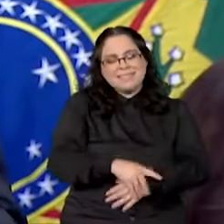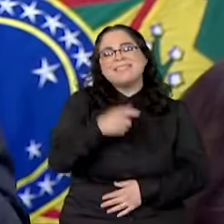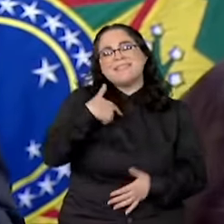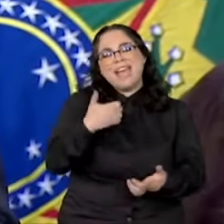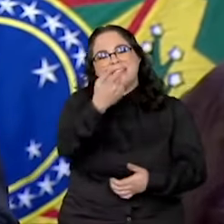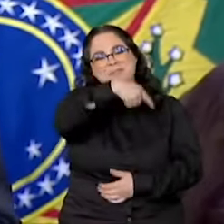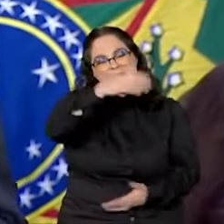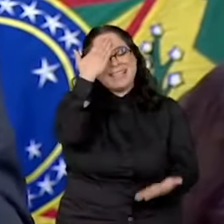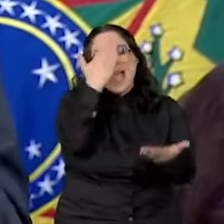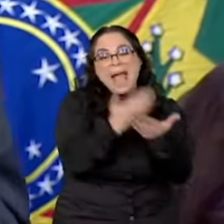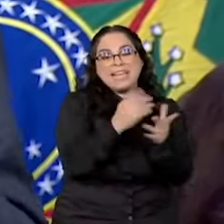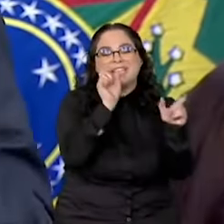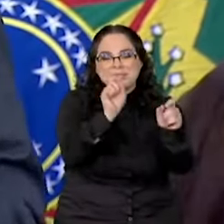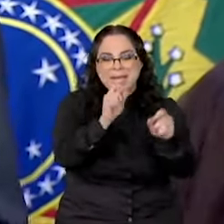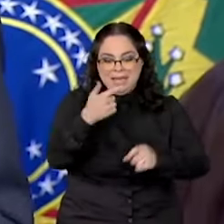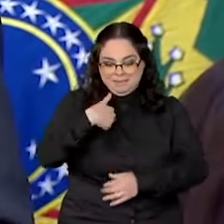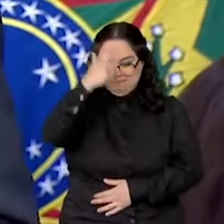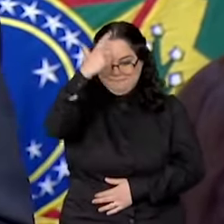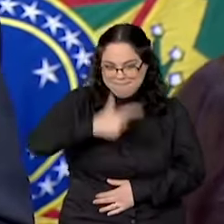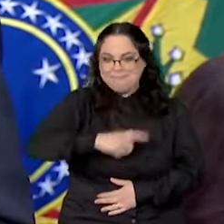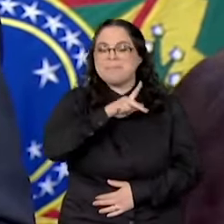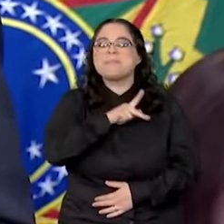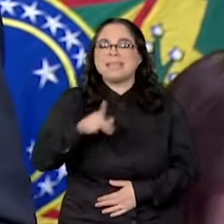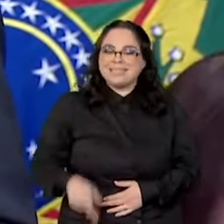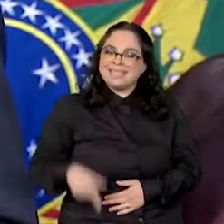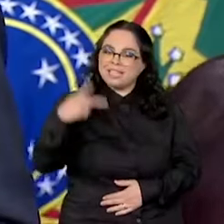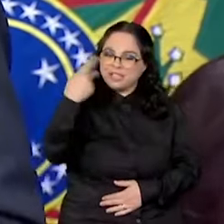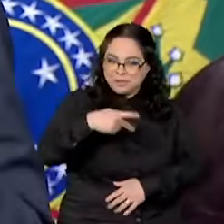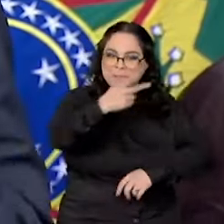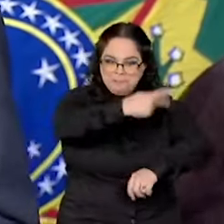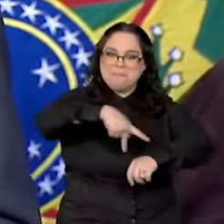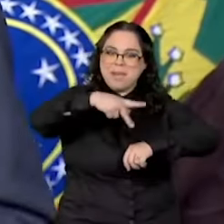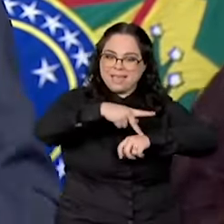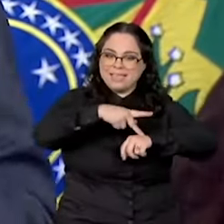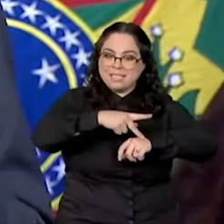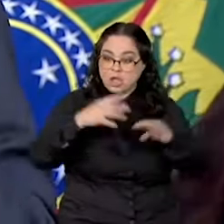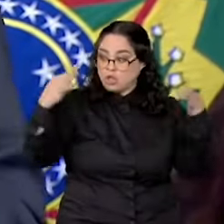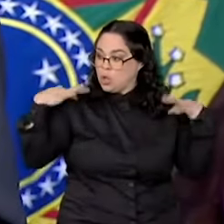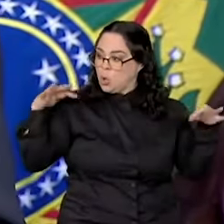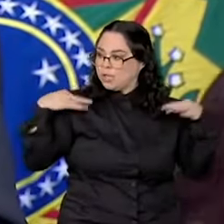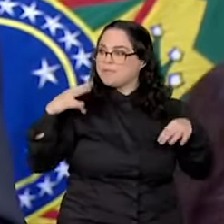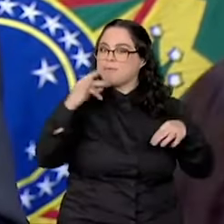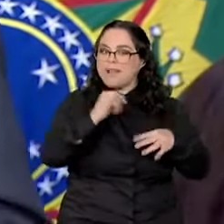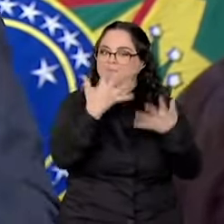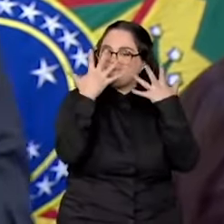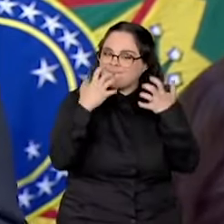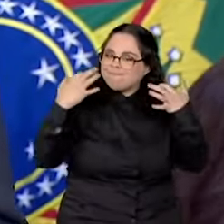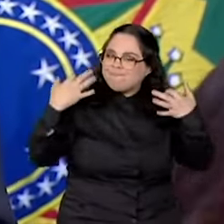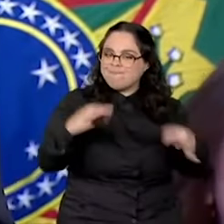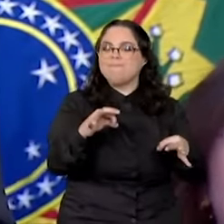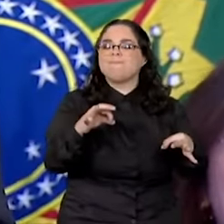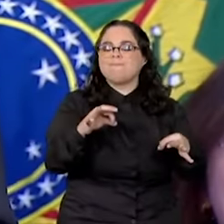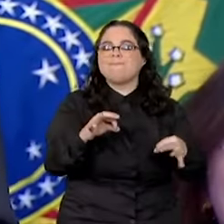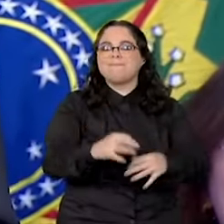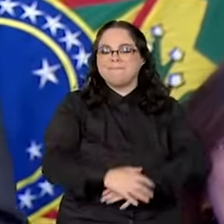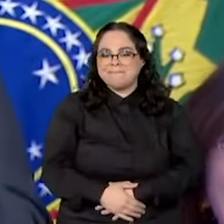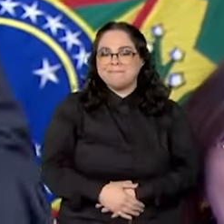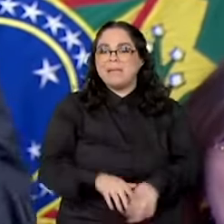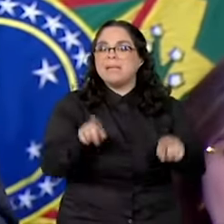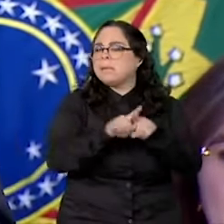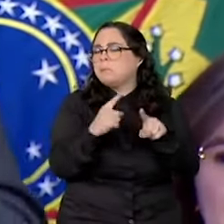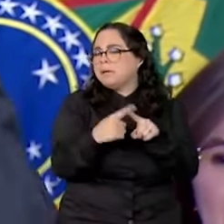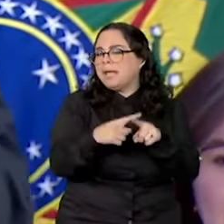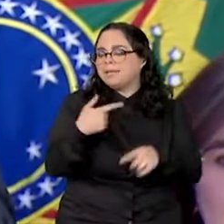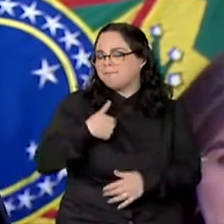companheiros. Enquanto eu for presidente desse país, o turismo será levado muito a sério, porque